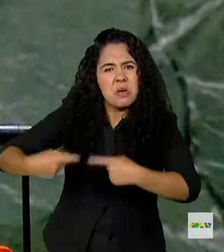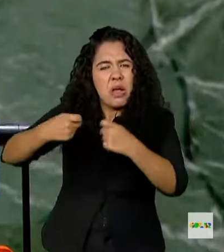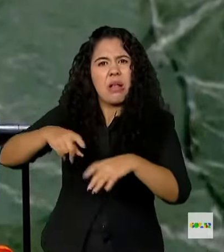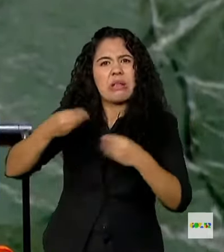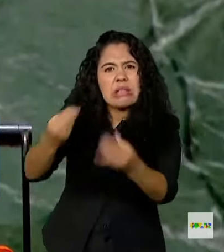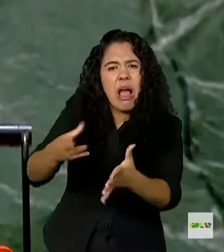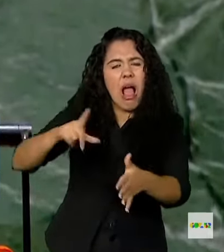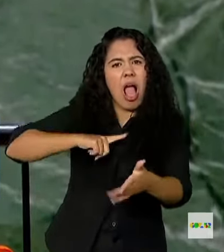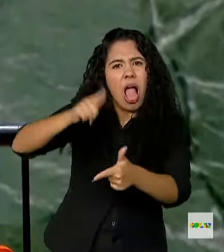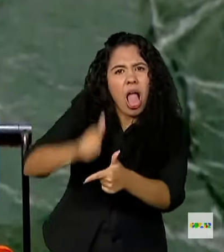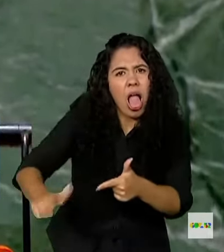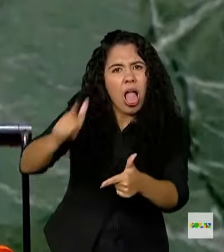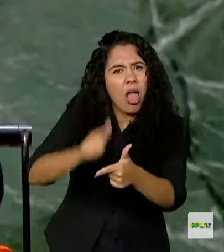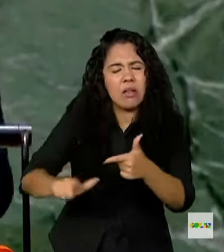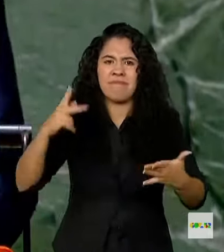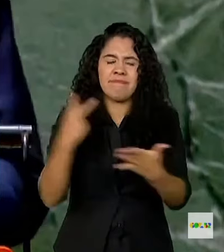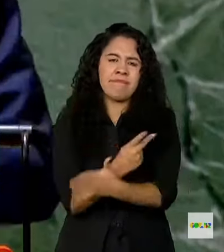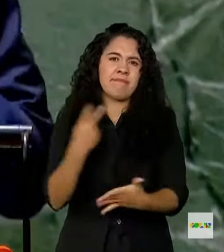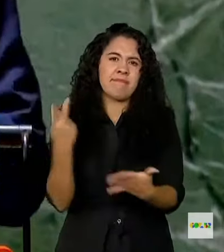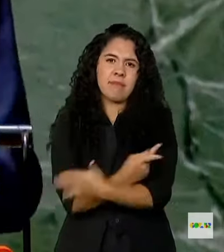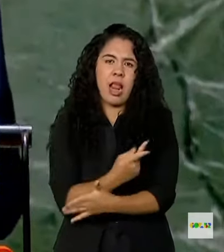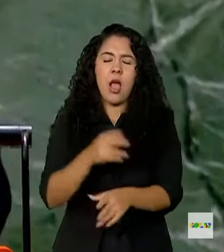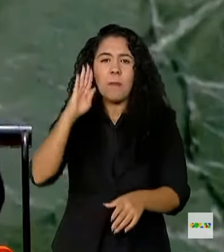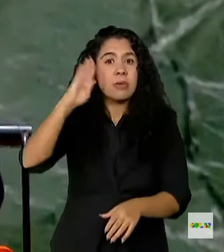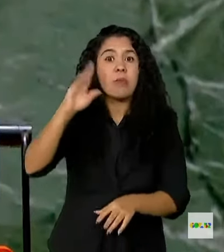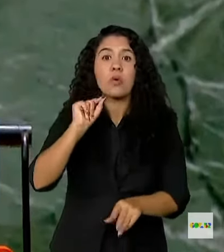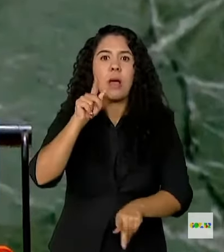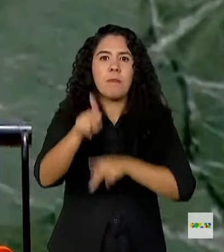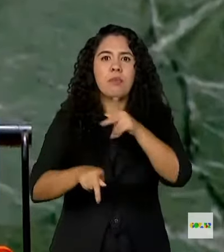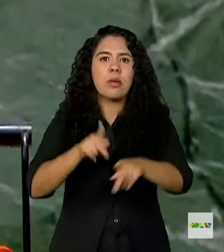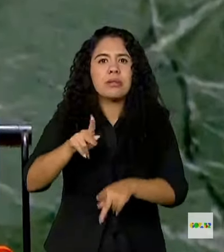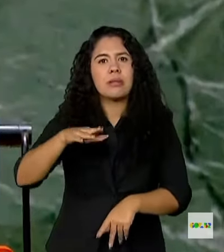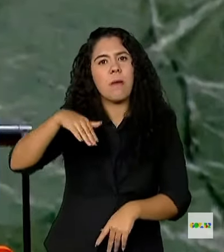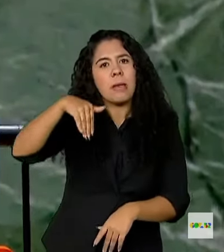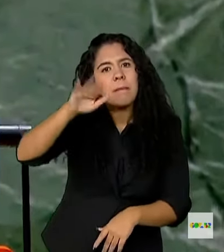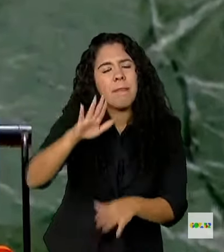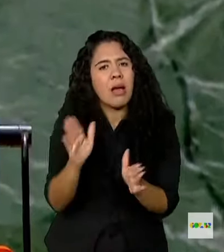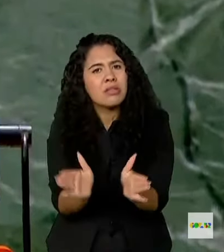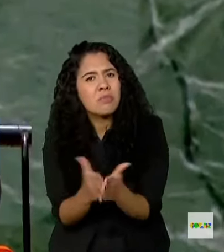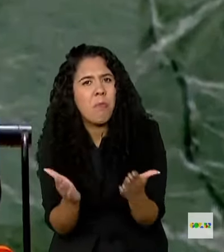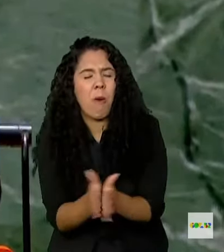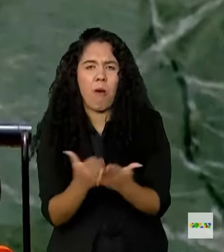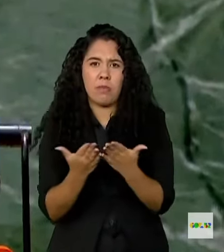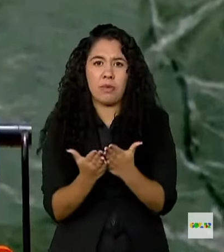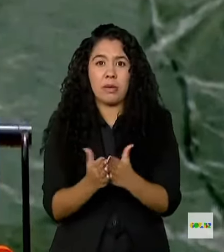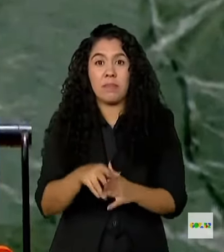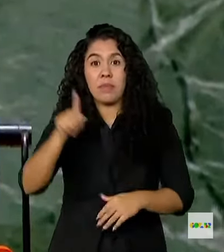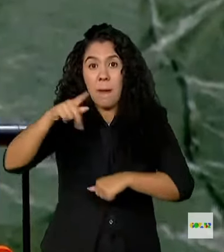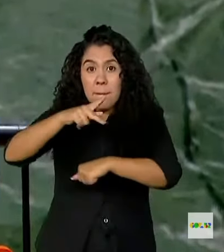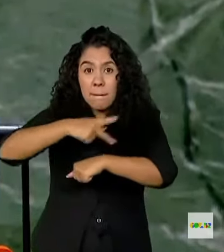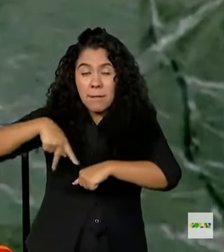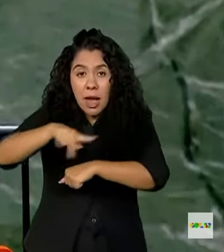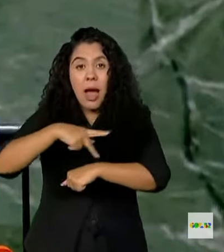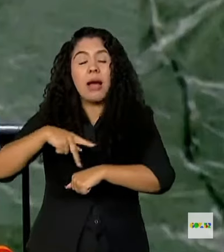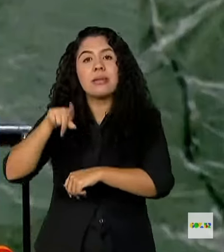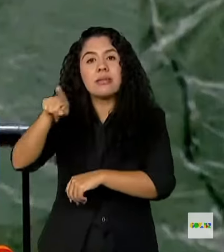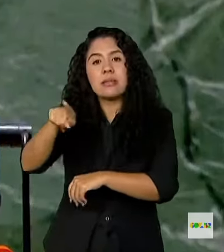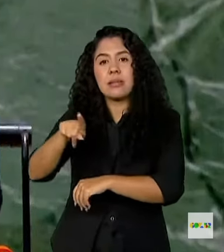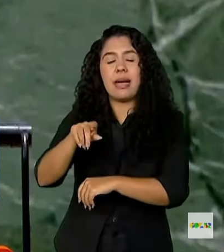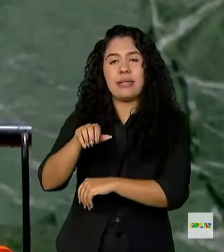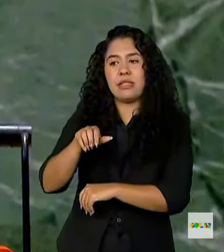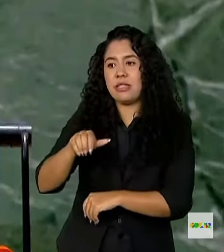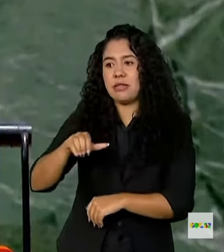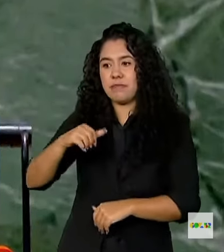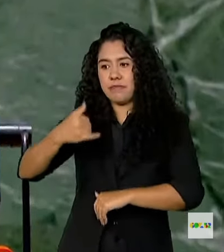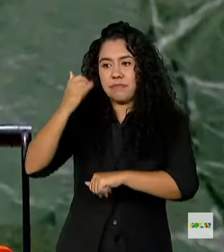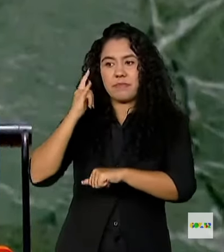penalizam indevidamente as populações mais vulneráveis. No Haiti, é inadiável conjugar ações